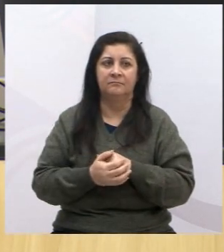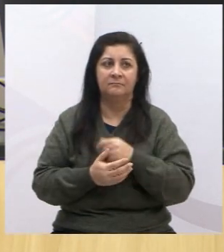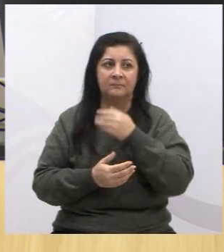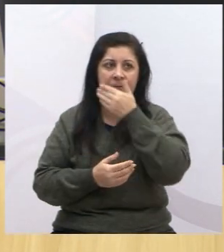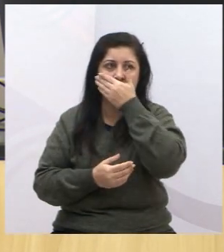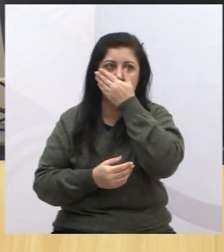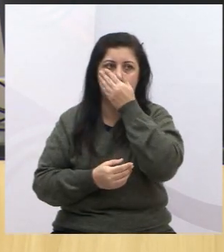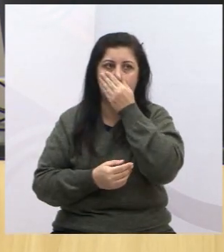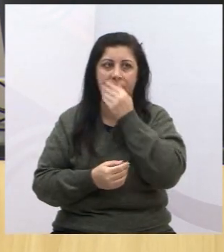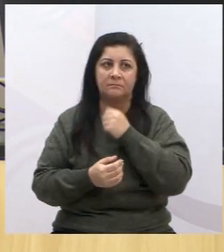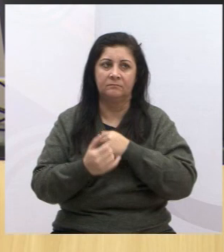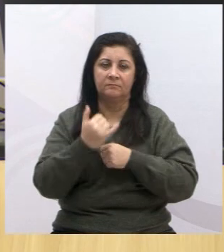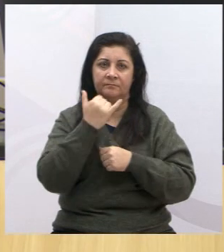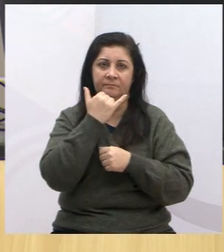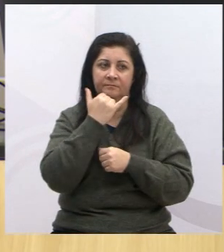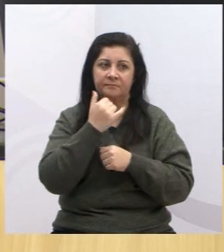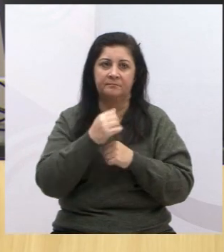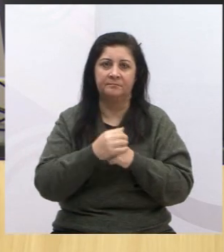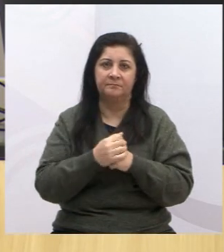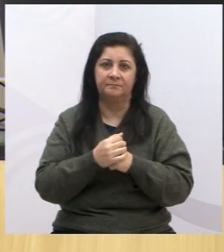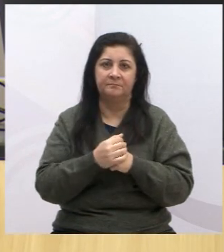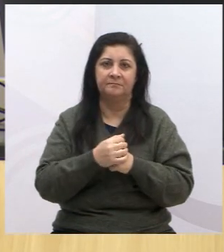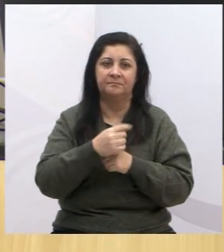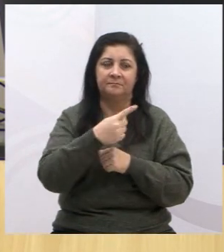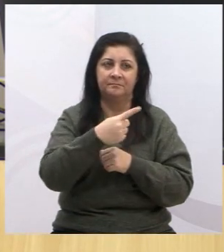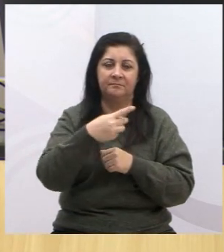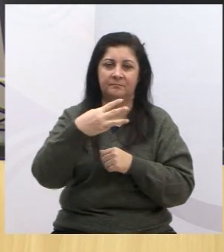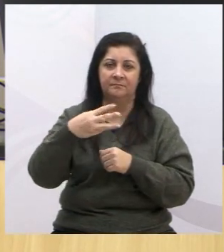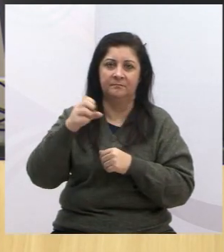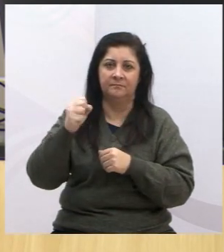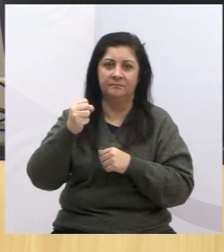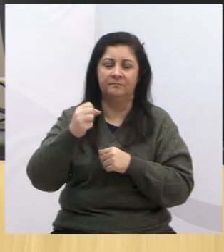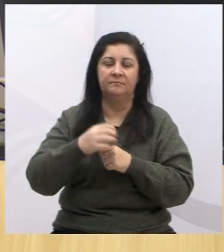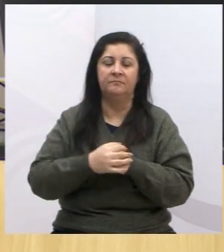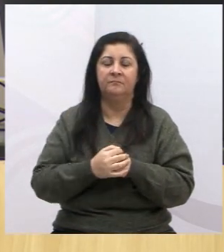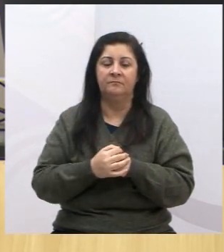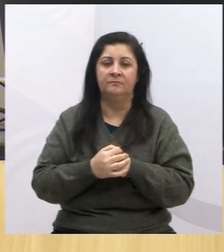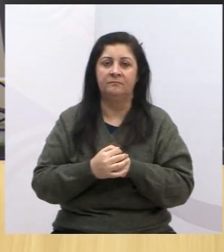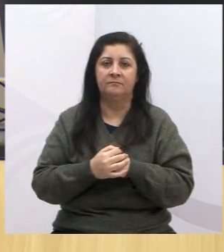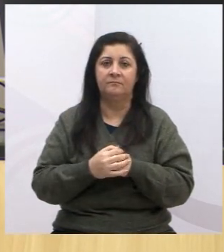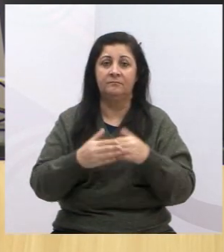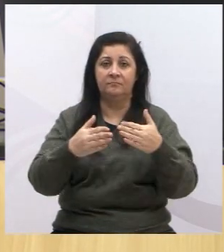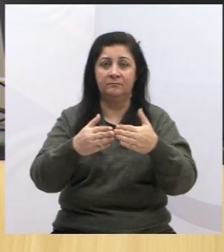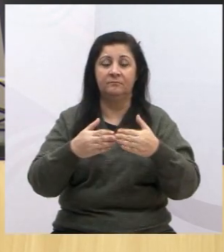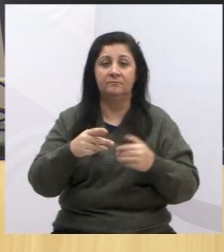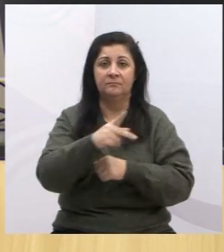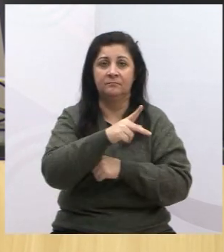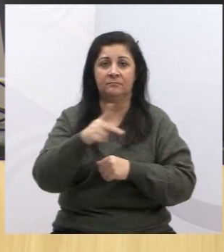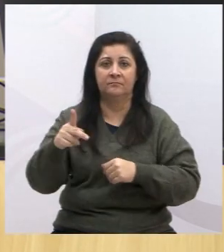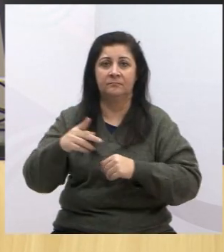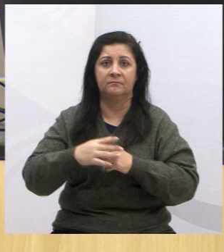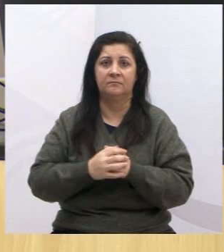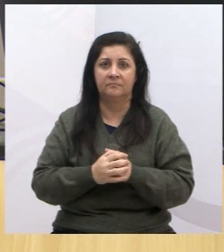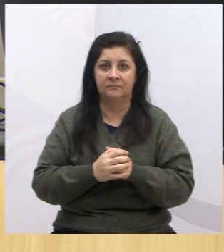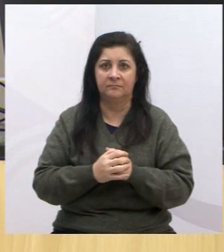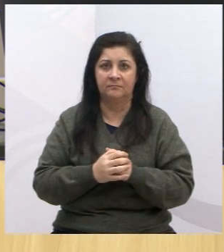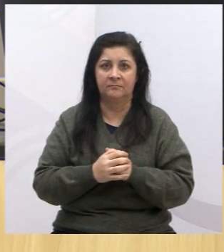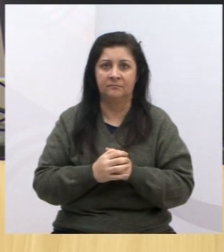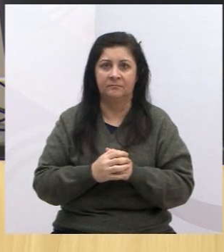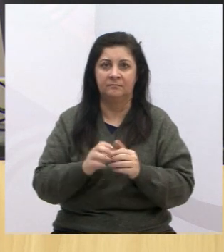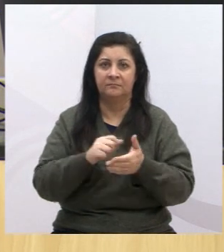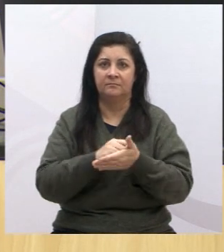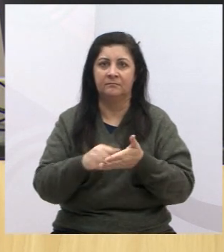presidente. Moção 138/2021. Requeremos a excelente senhor presidente dessa casa, cumpridas as formalidades regimentais,